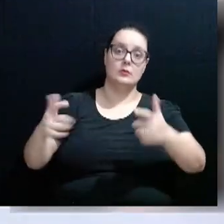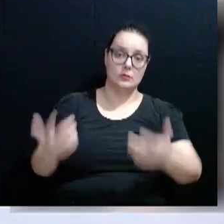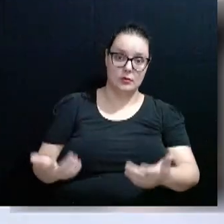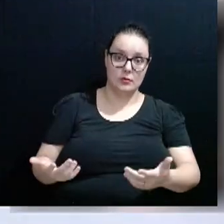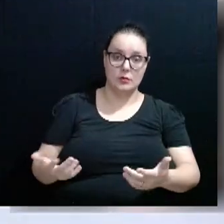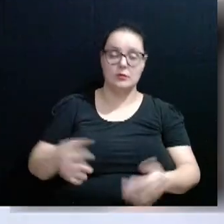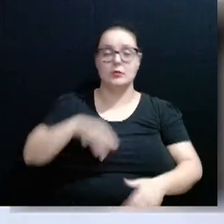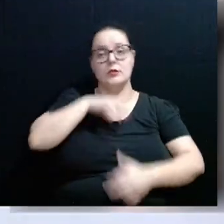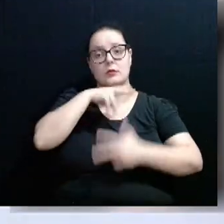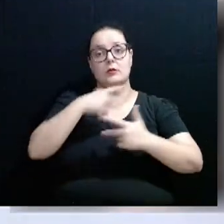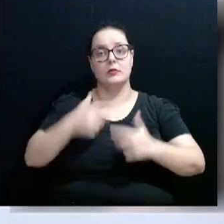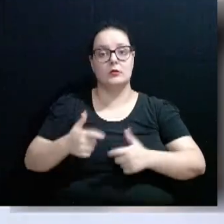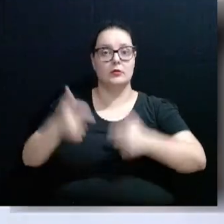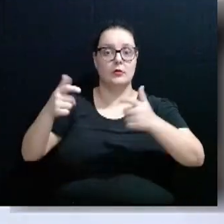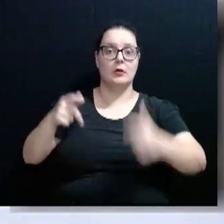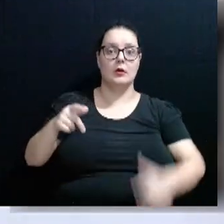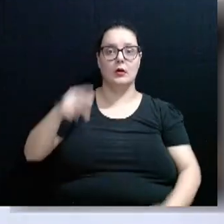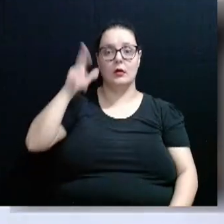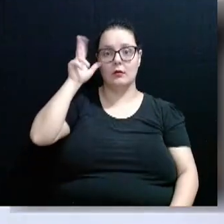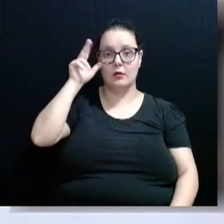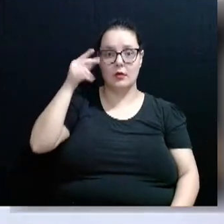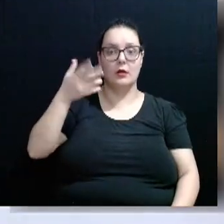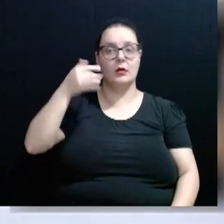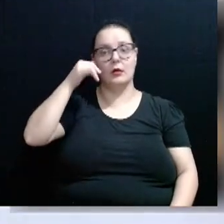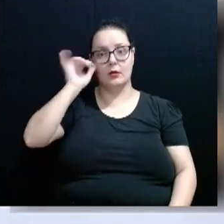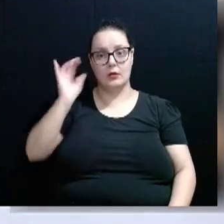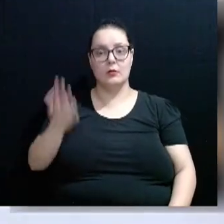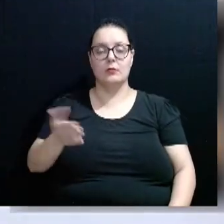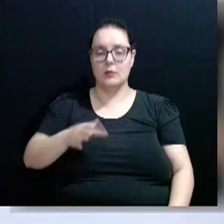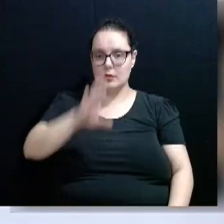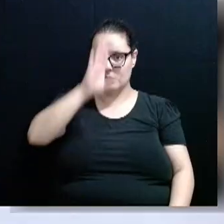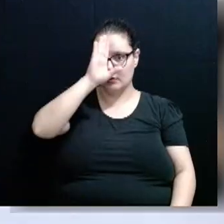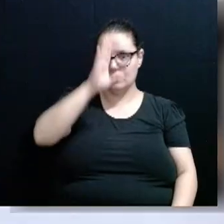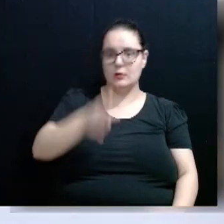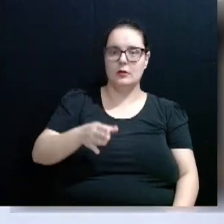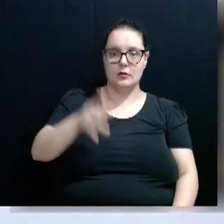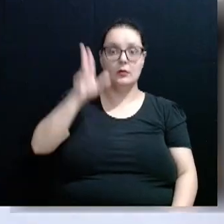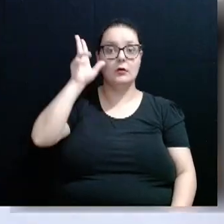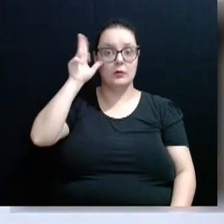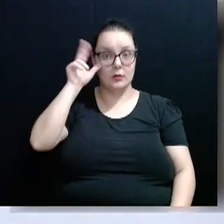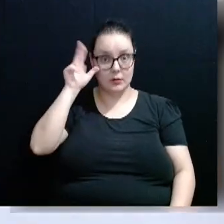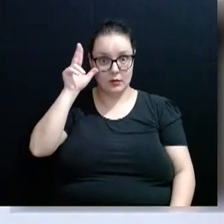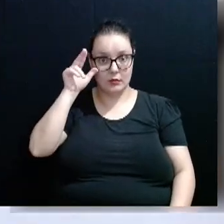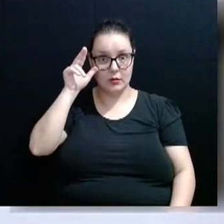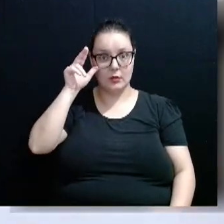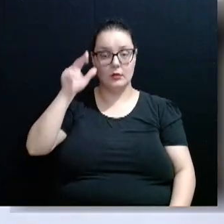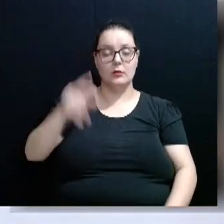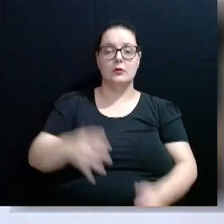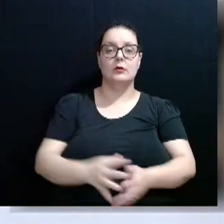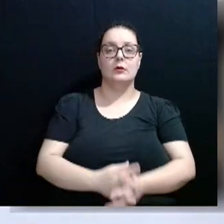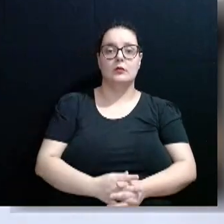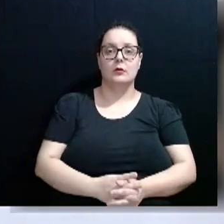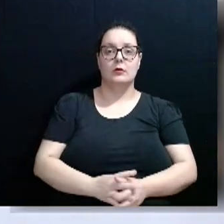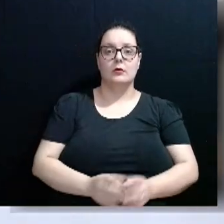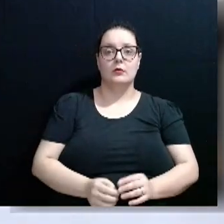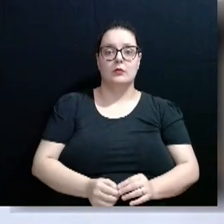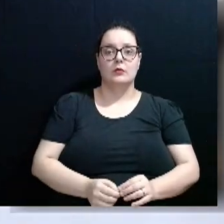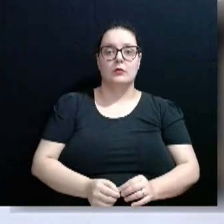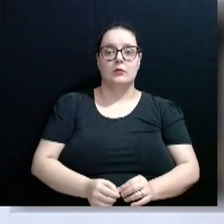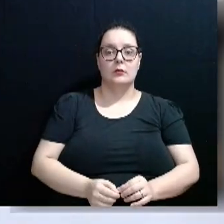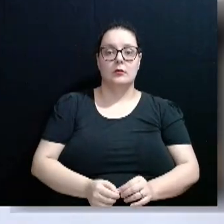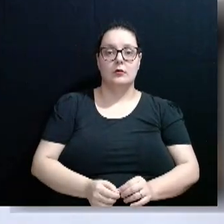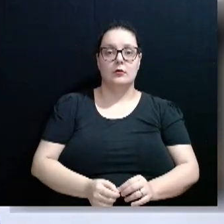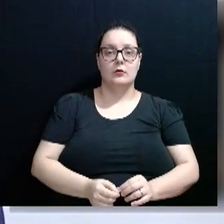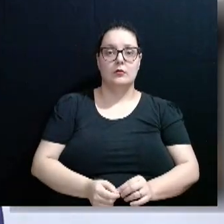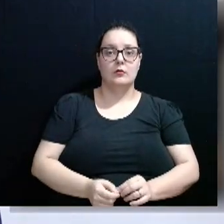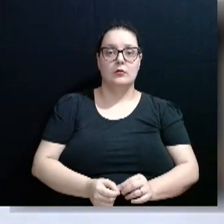grande porte, né? Cavalo, bois, mas principalmente cavalos, né? E o que a gente também, a informação que a gente